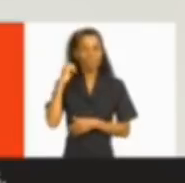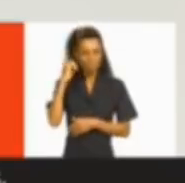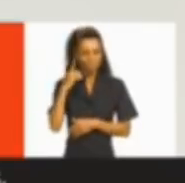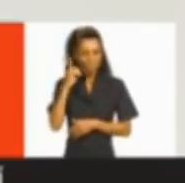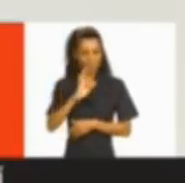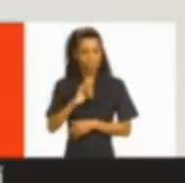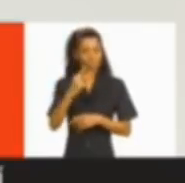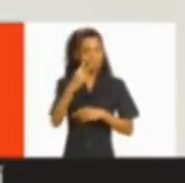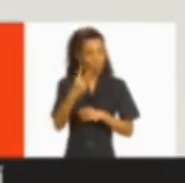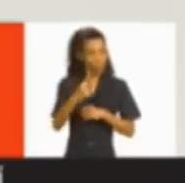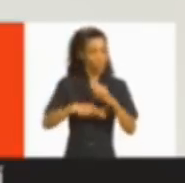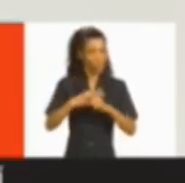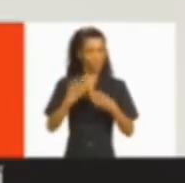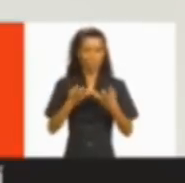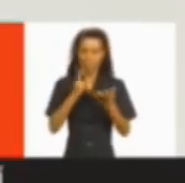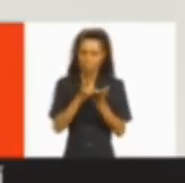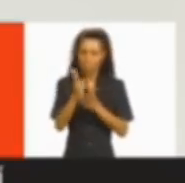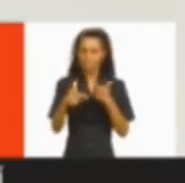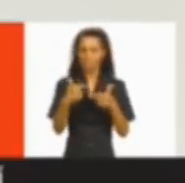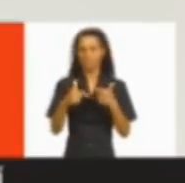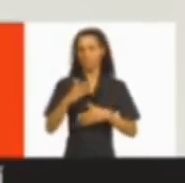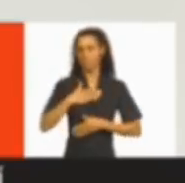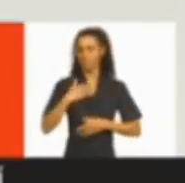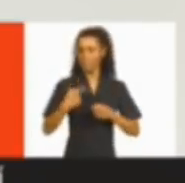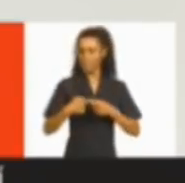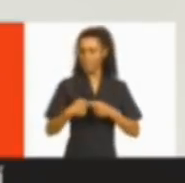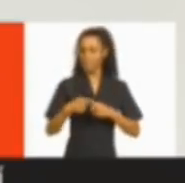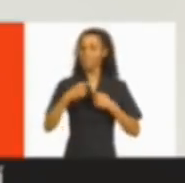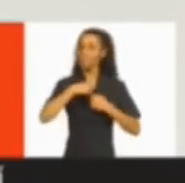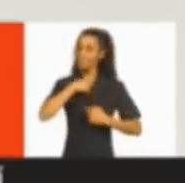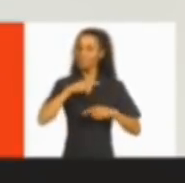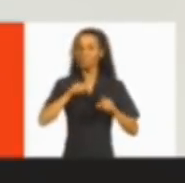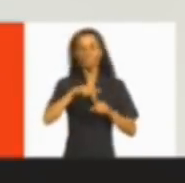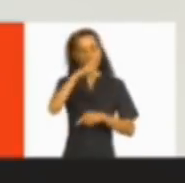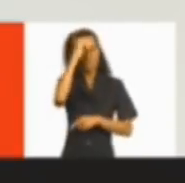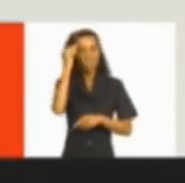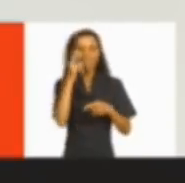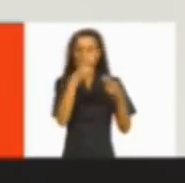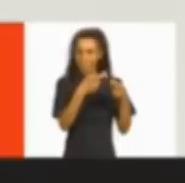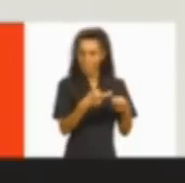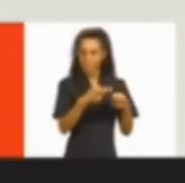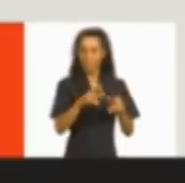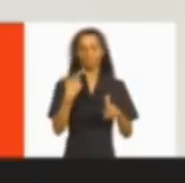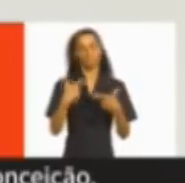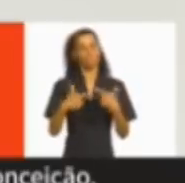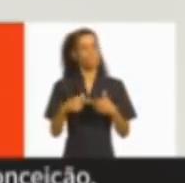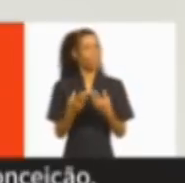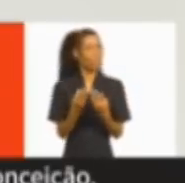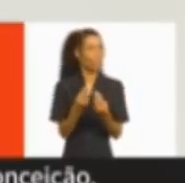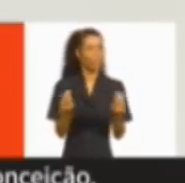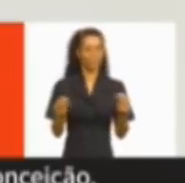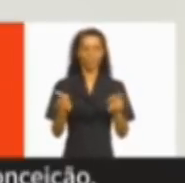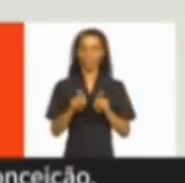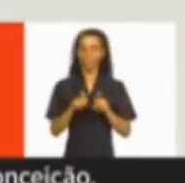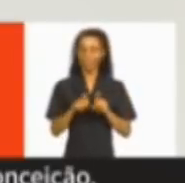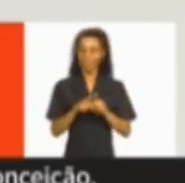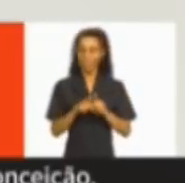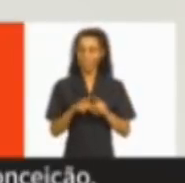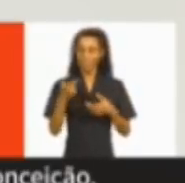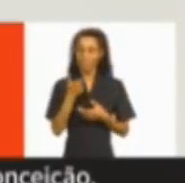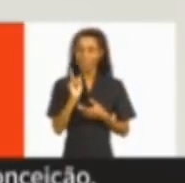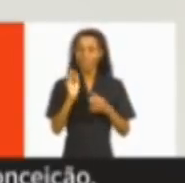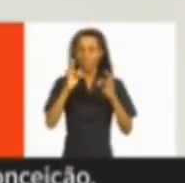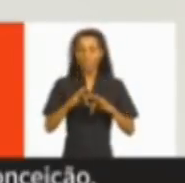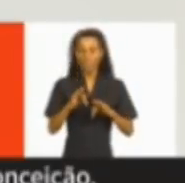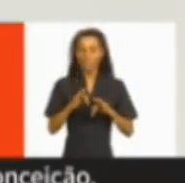2 anos. Agora, eu quero continuar trabalhando pela minha cidade, Gravataí, e pelos municípios da nossa região. E trabalhar muito pela